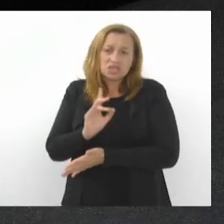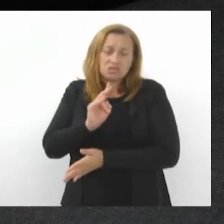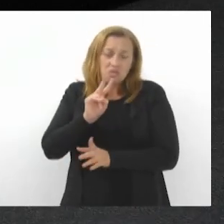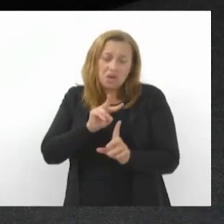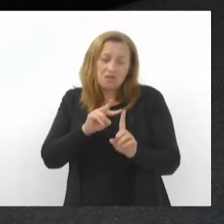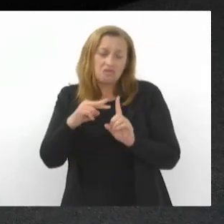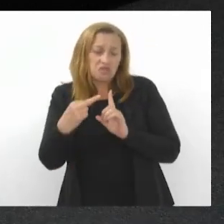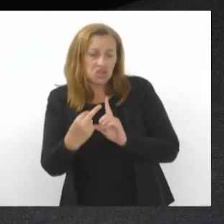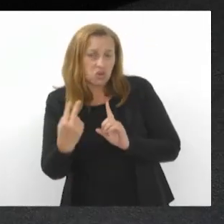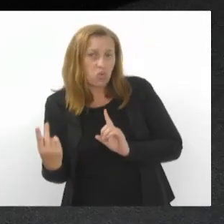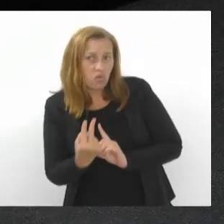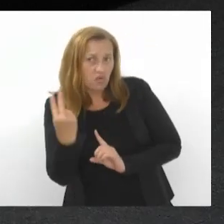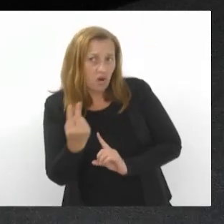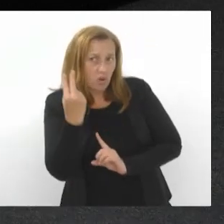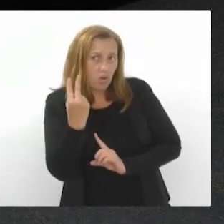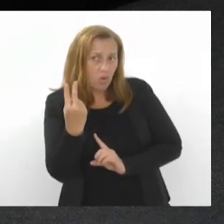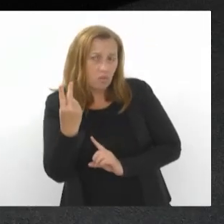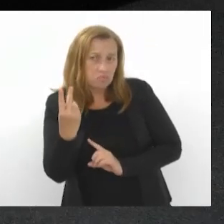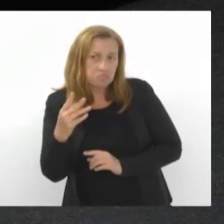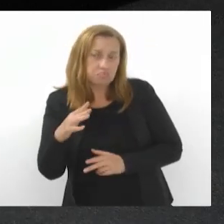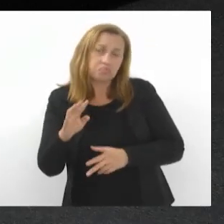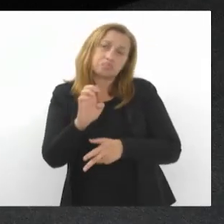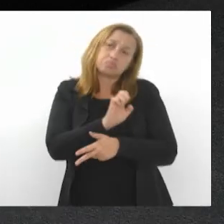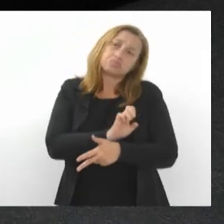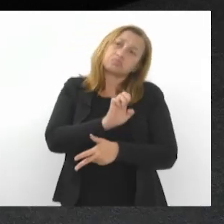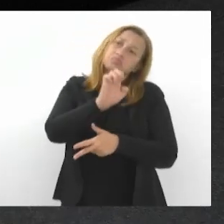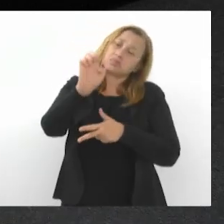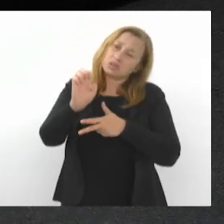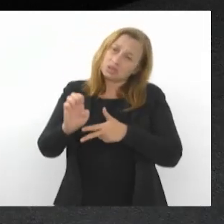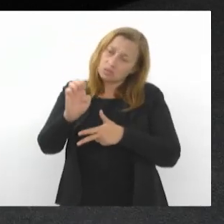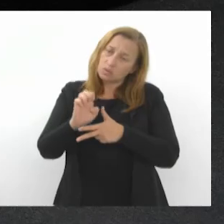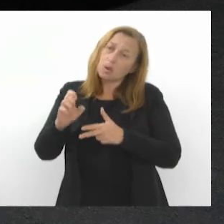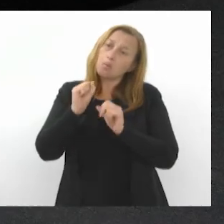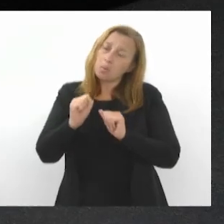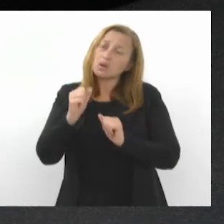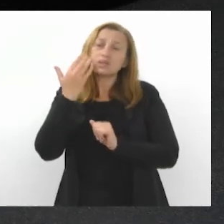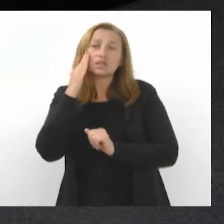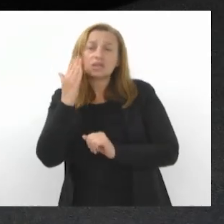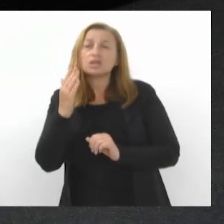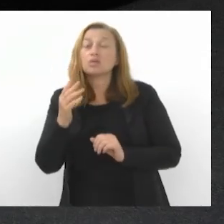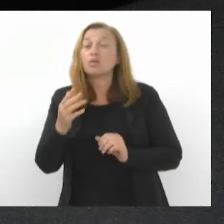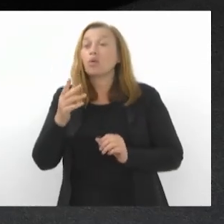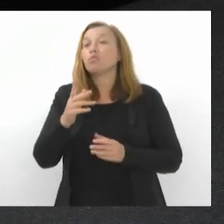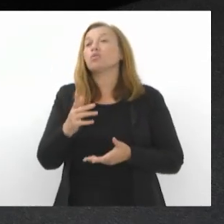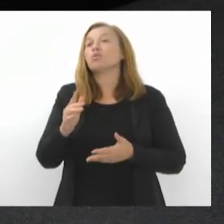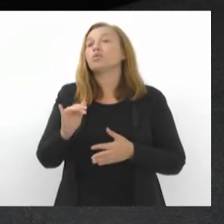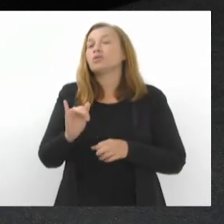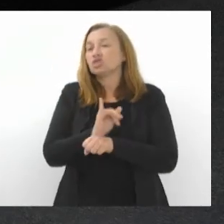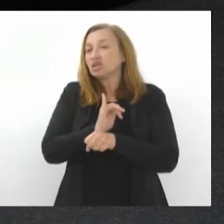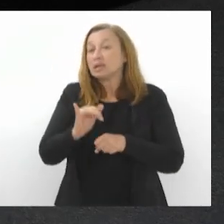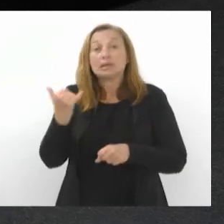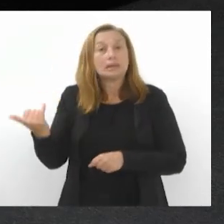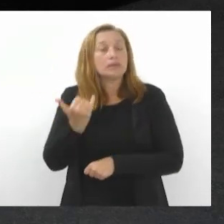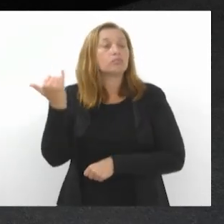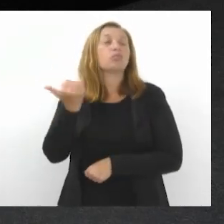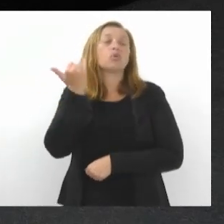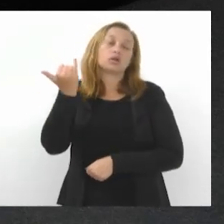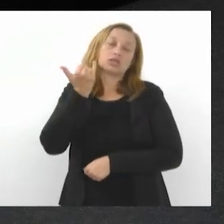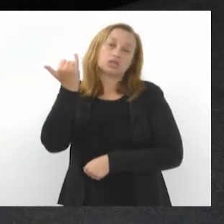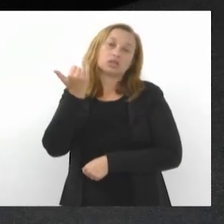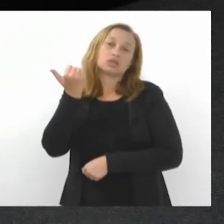o devido valor pelo Executivo, ela possa ser entendida como uma ferramenta importante